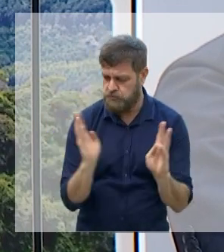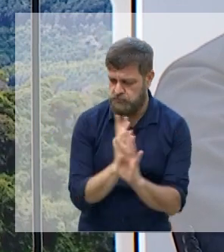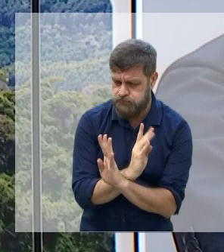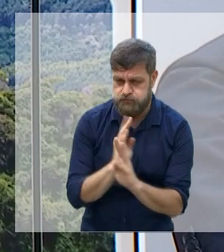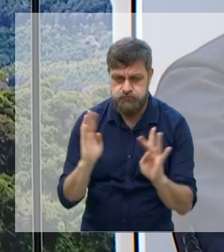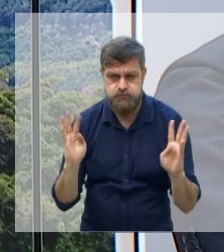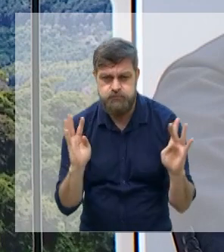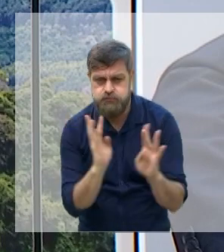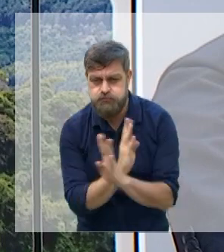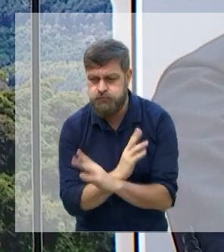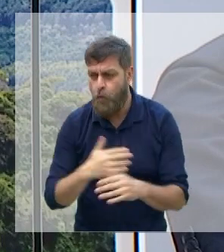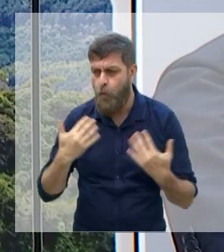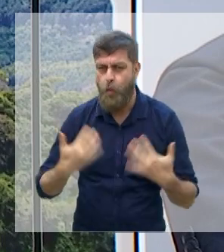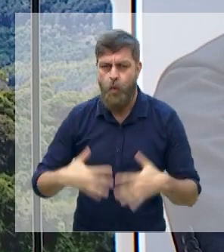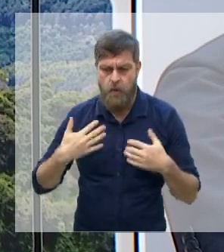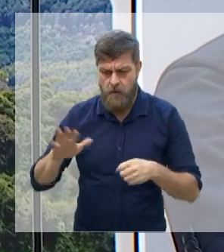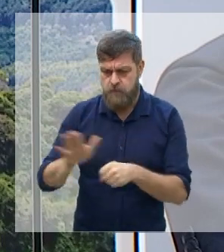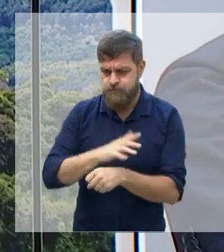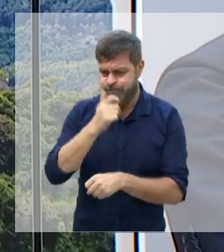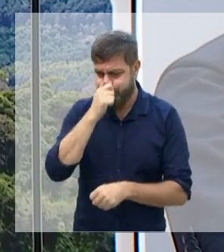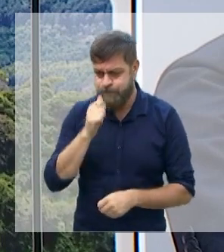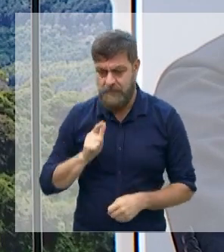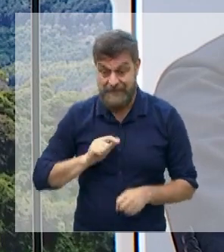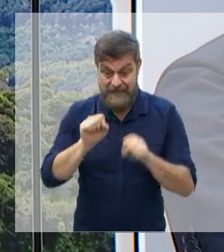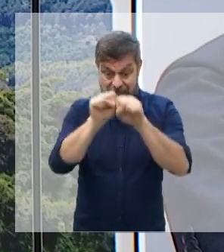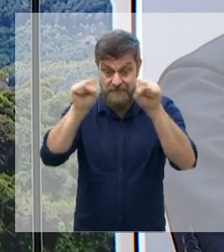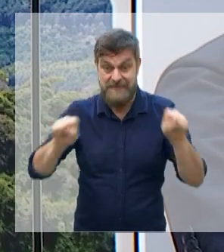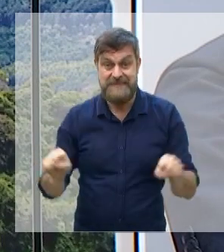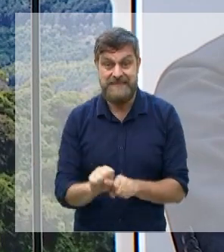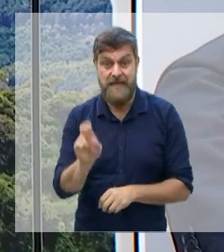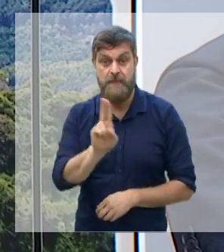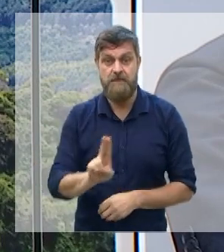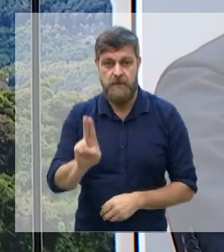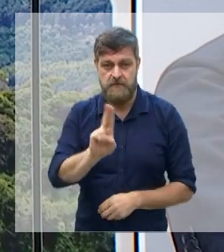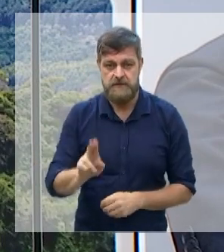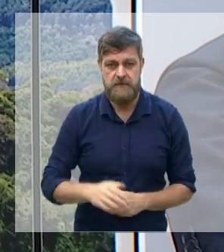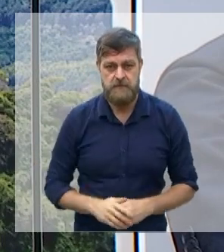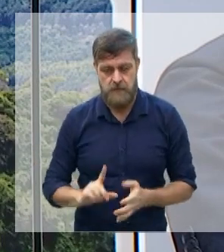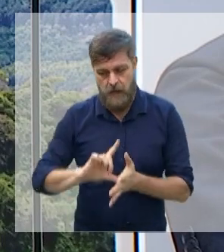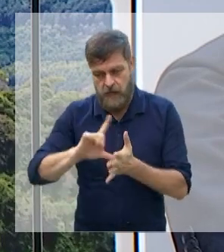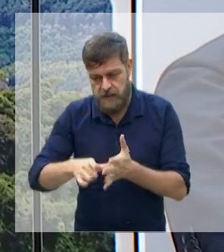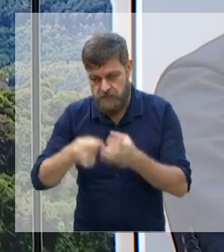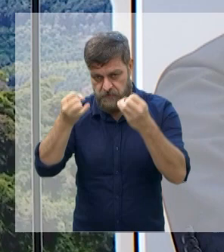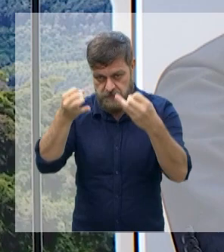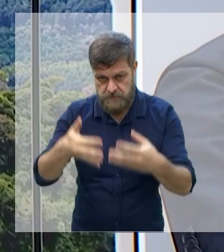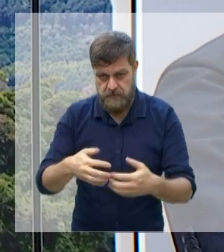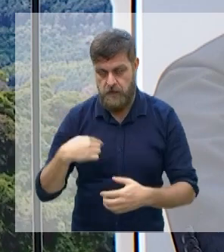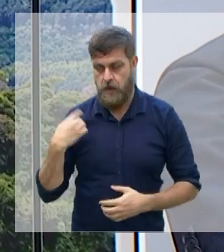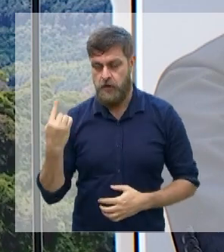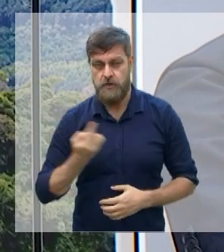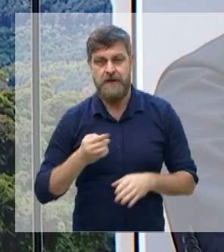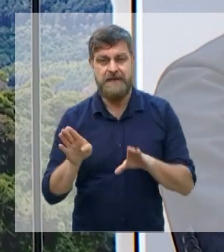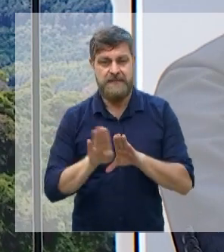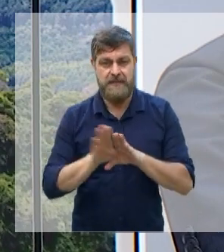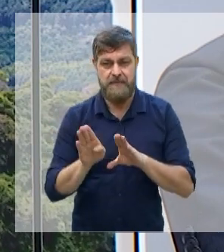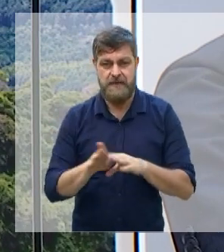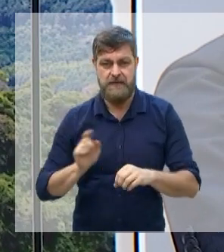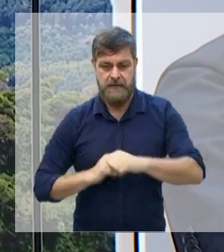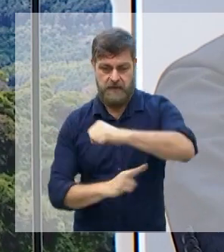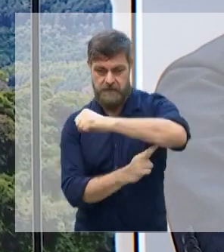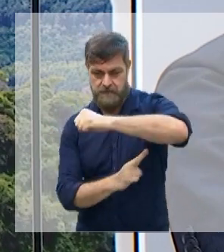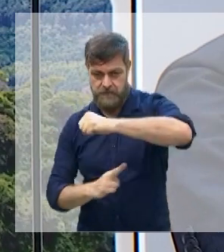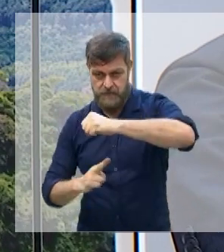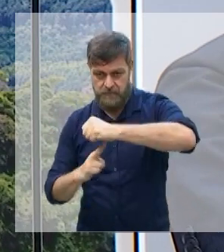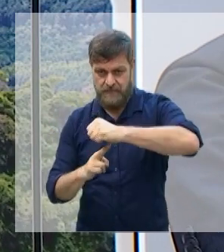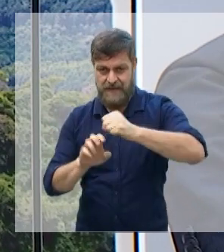circulando o tempo todo e usando esse sistema é bom então vai continuando nós vamos passar pelo viaduto estaiado que